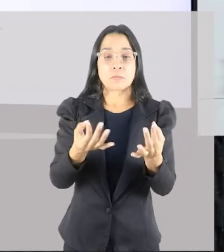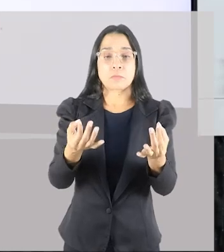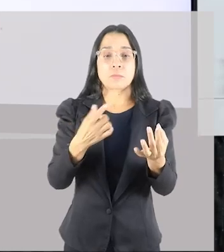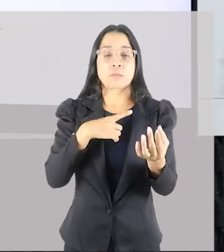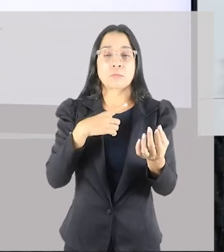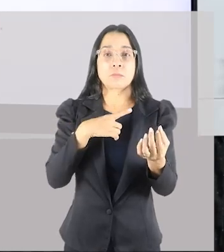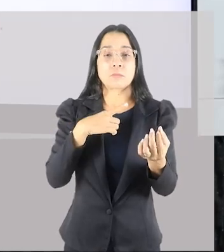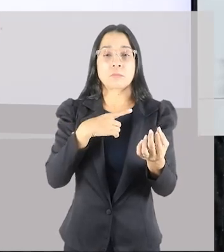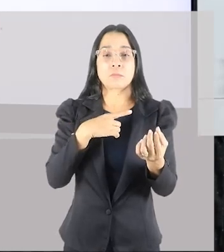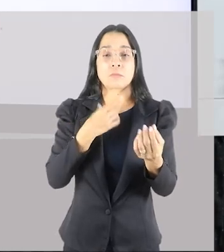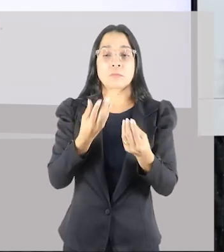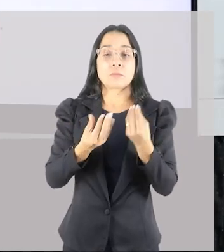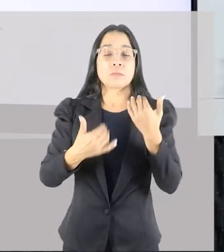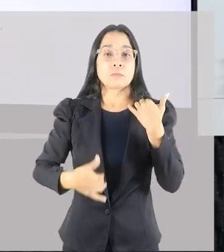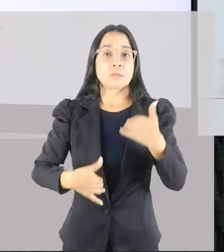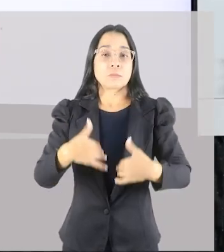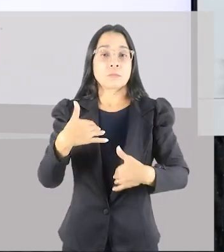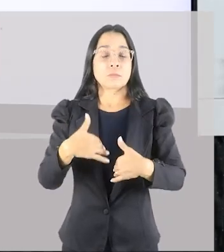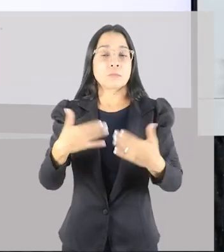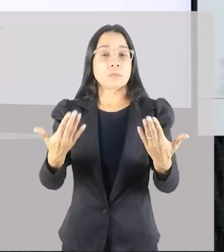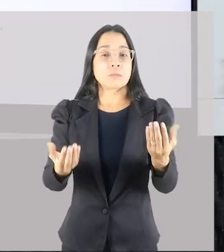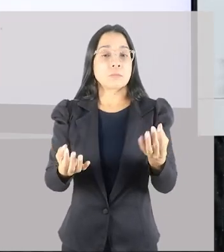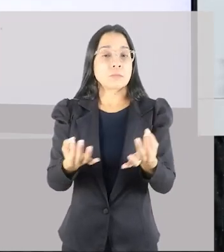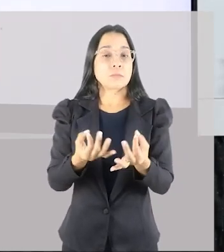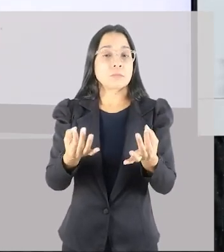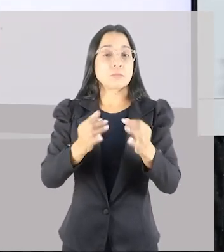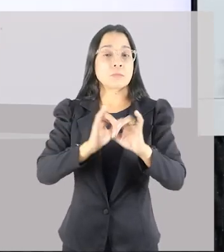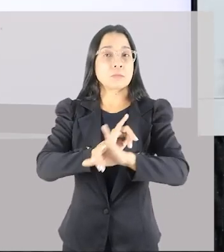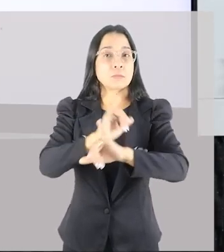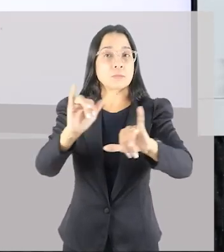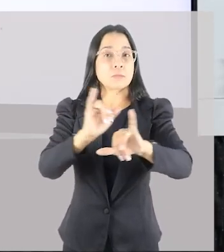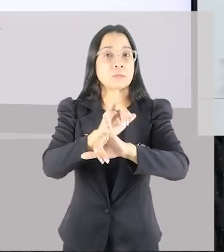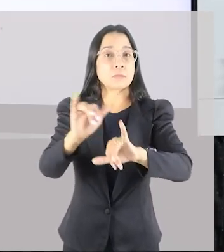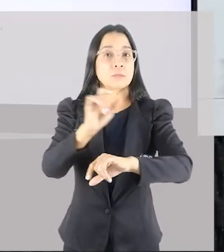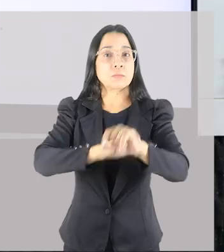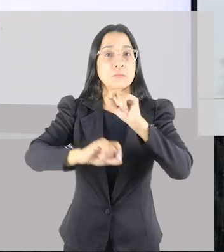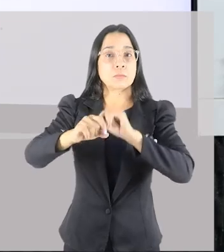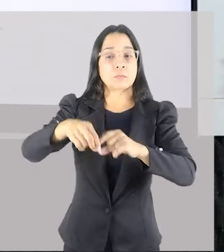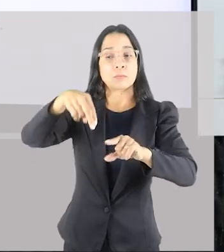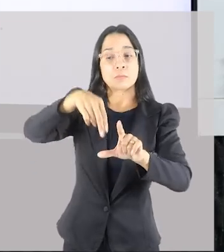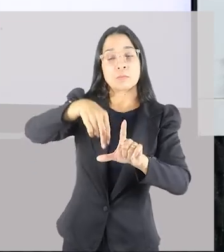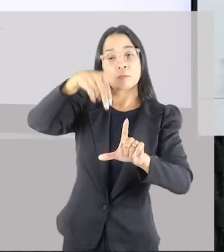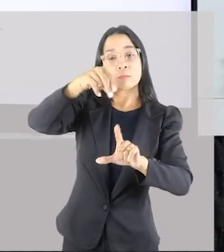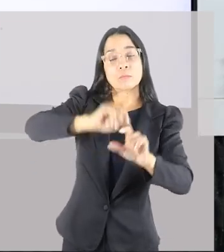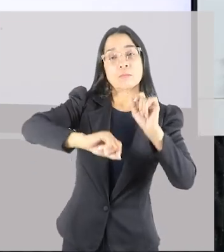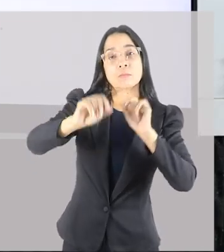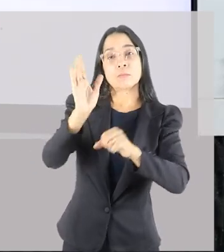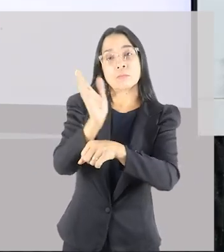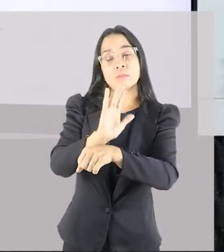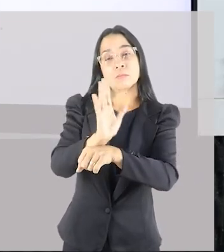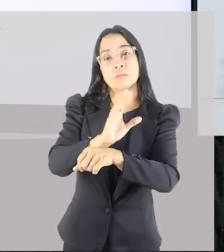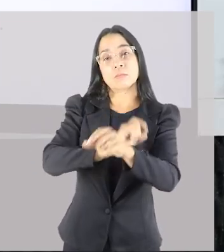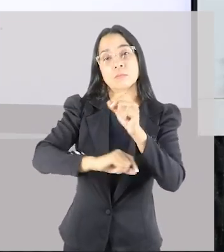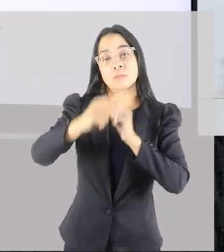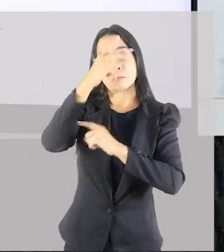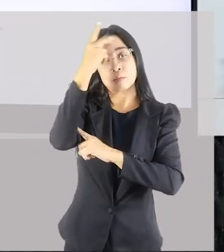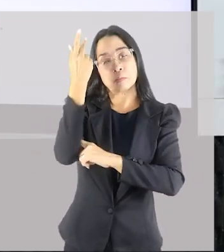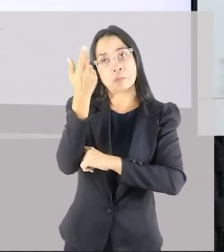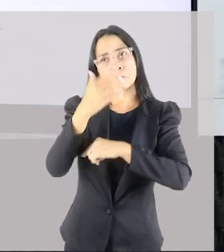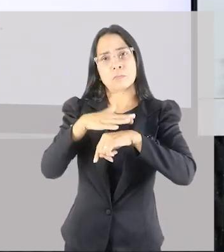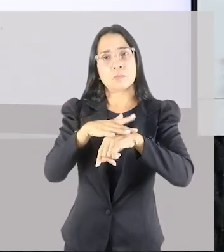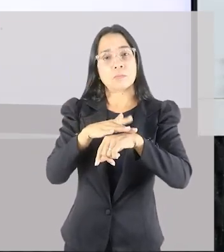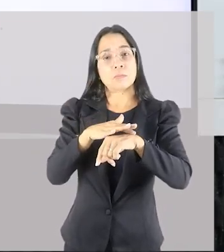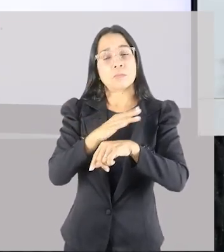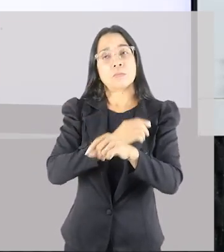condição aquele corpo perfeito que é tão anunciado em propagandas novelas filmes aí muita gente adoece